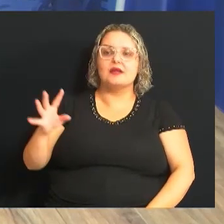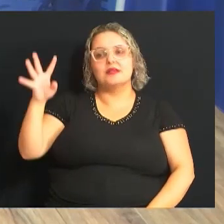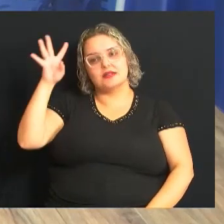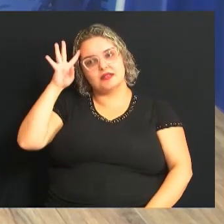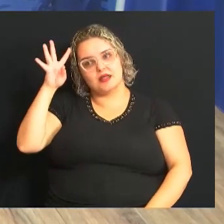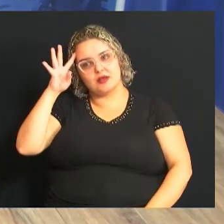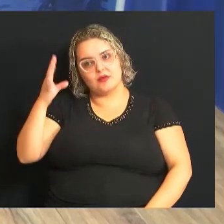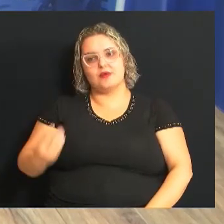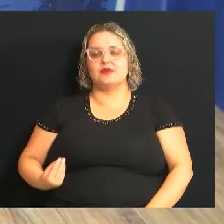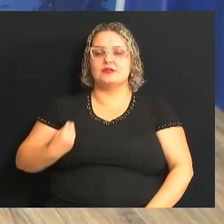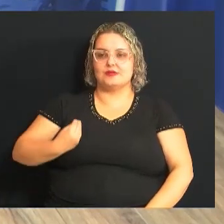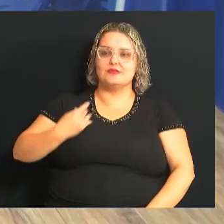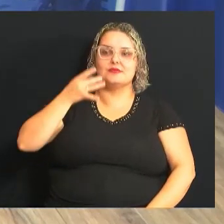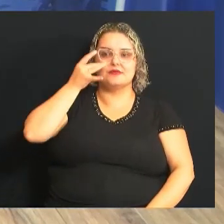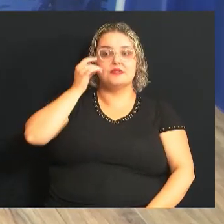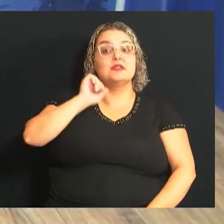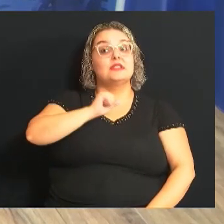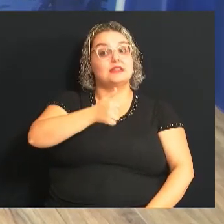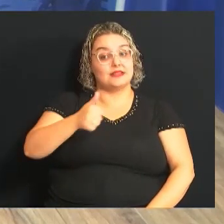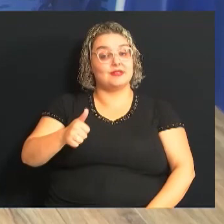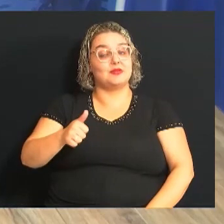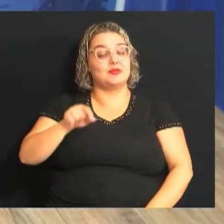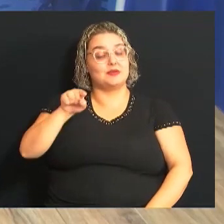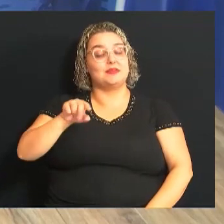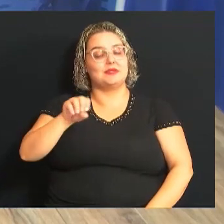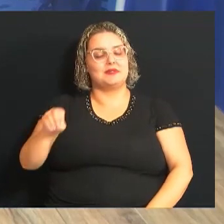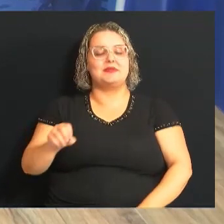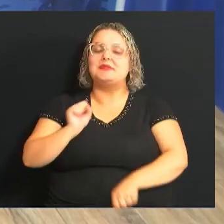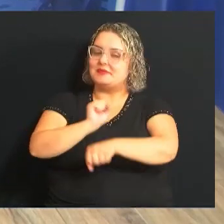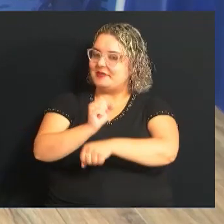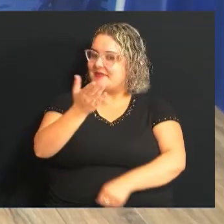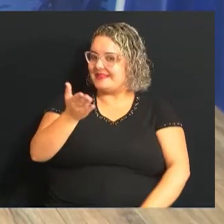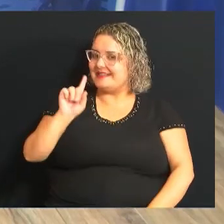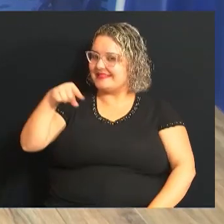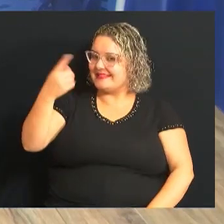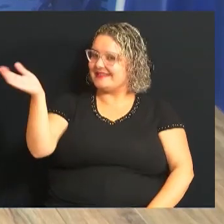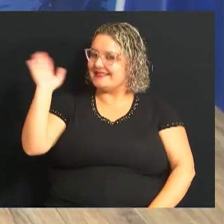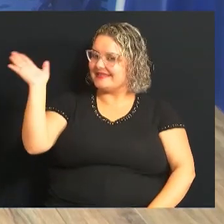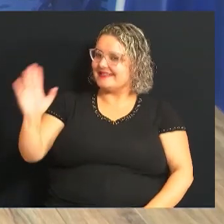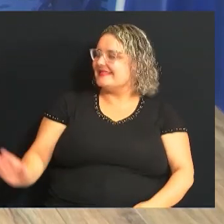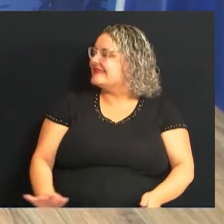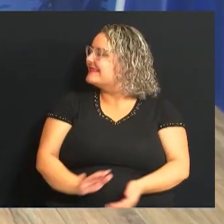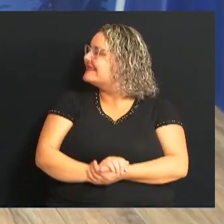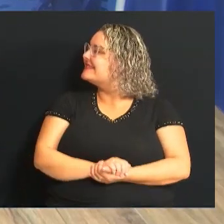ao vivo a partir das 11 horas da manhã. Tô te esperando, hein? Até mais. Tchau, tchau.